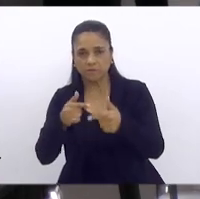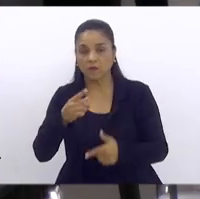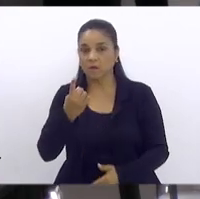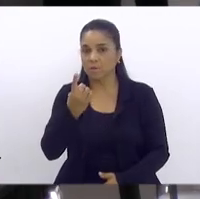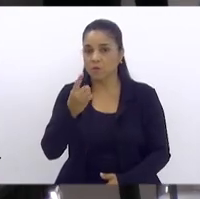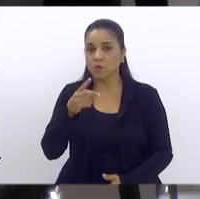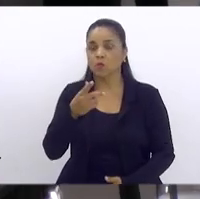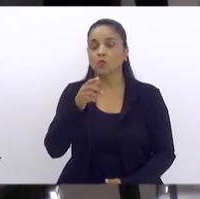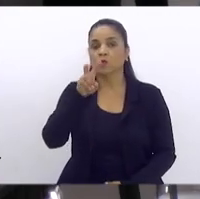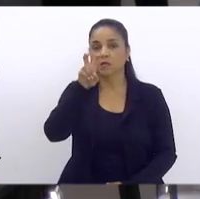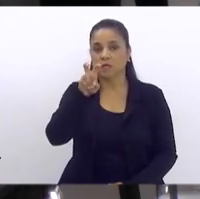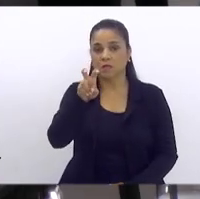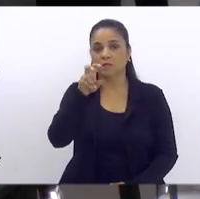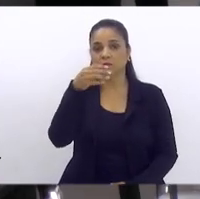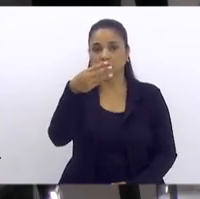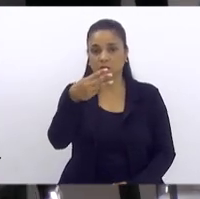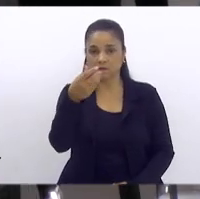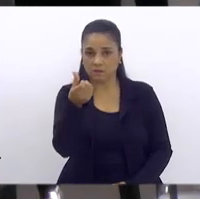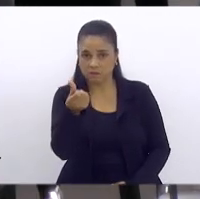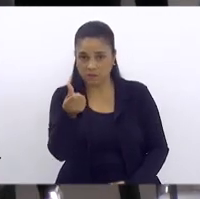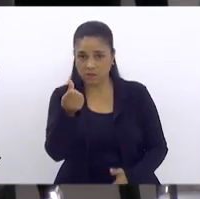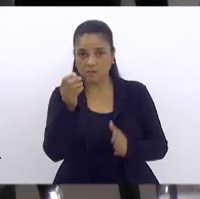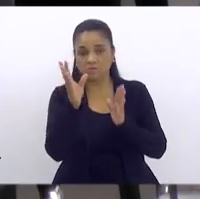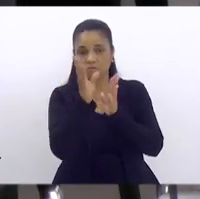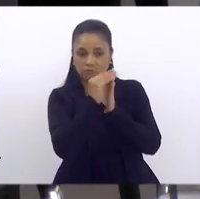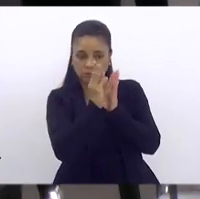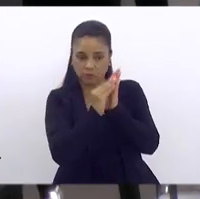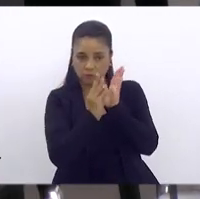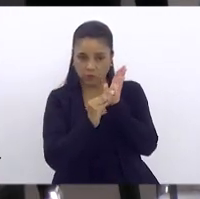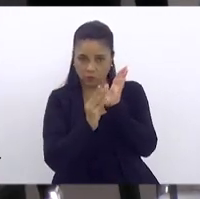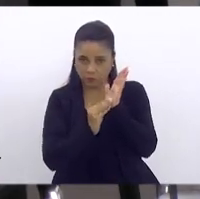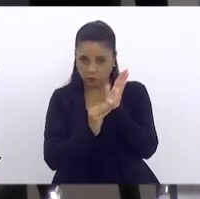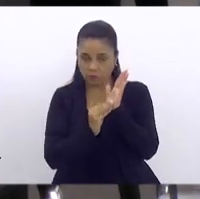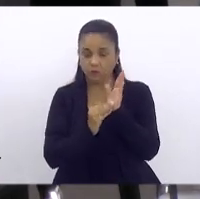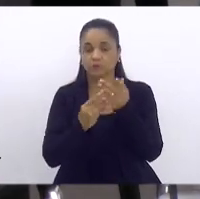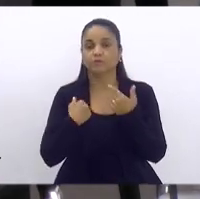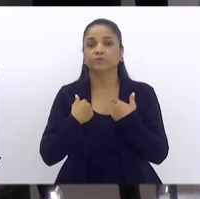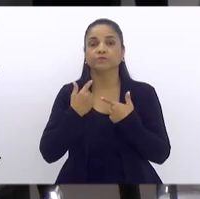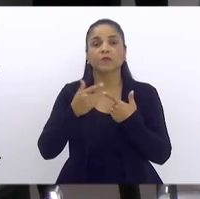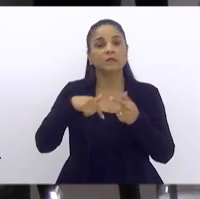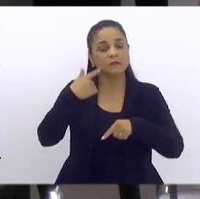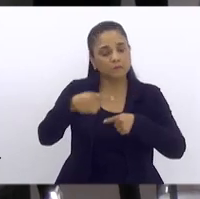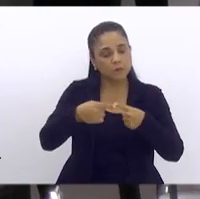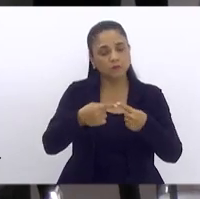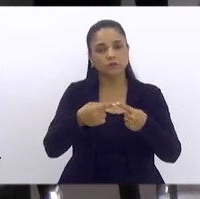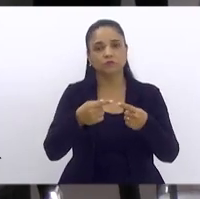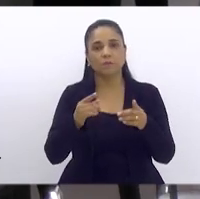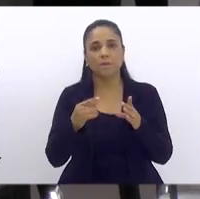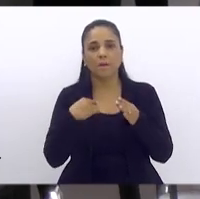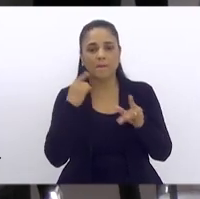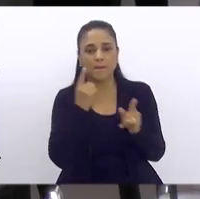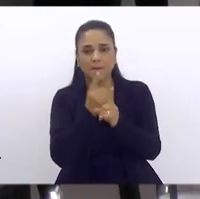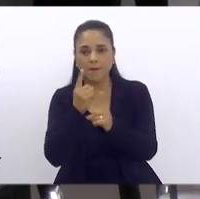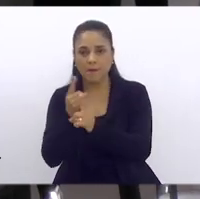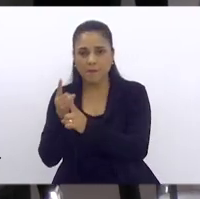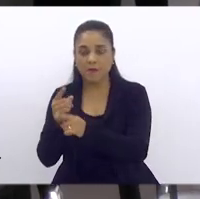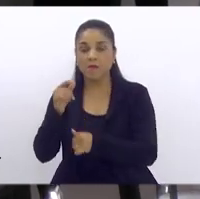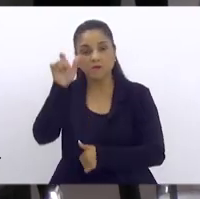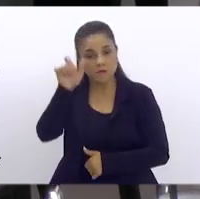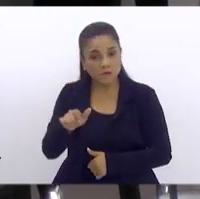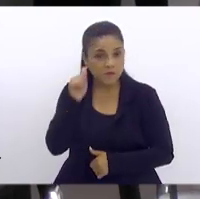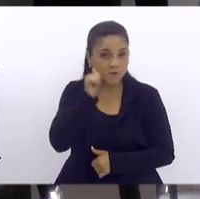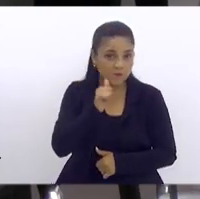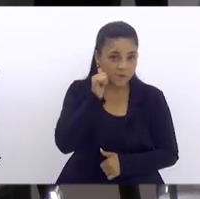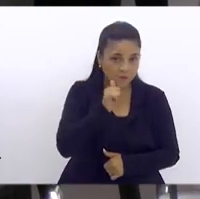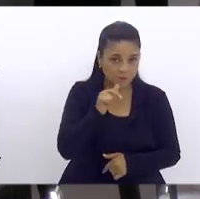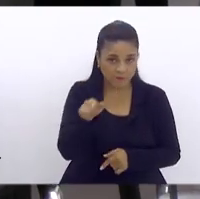1.536 conteúdos. Esses conteúdos eles foram depois codificados por duas codificadoras mulheres, e aí,